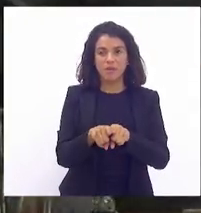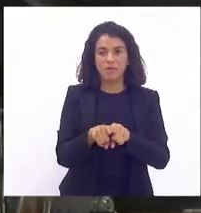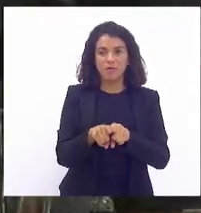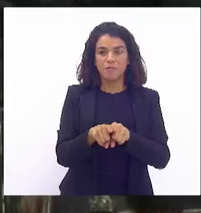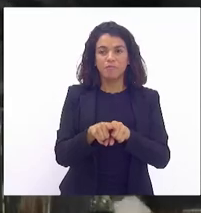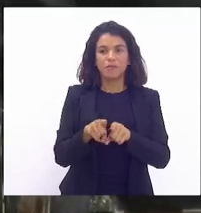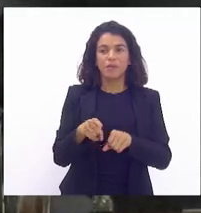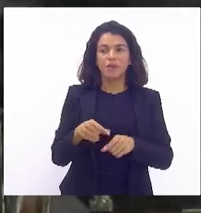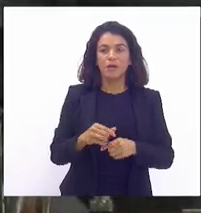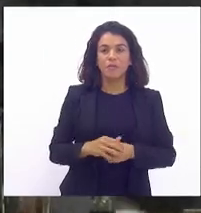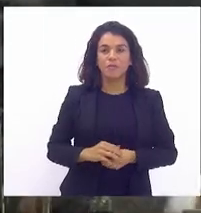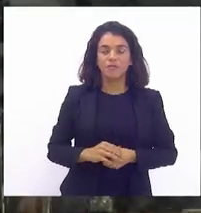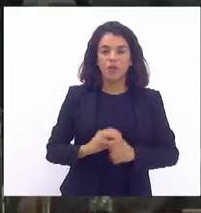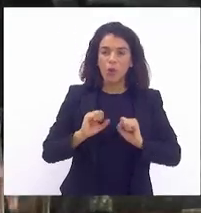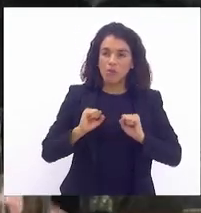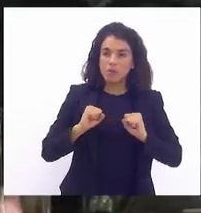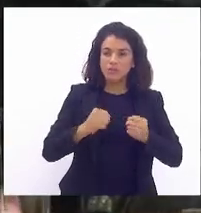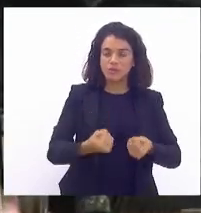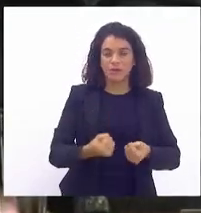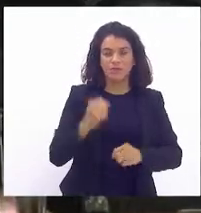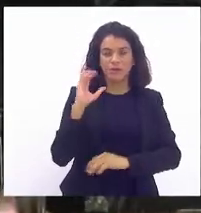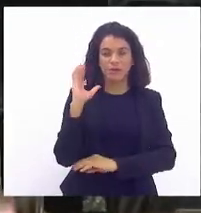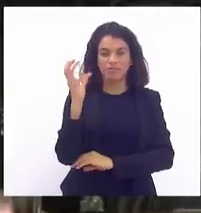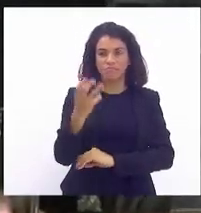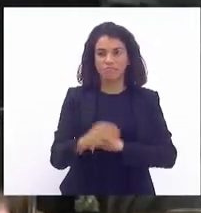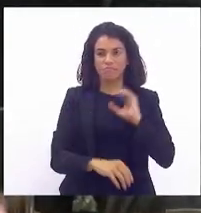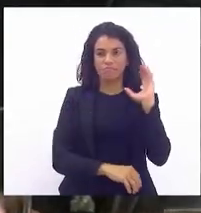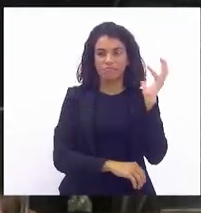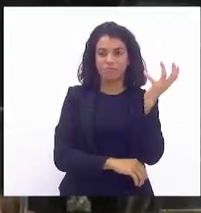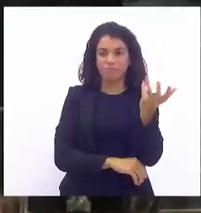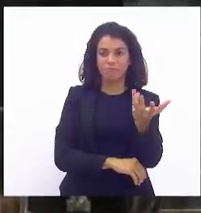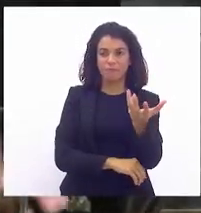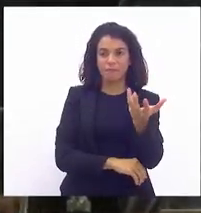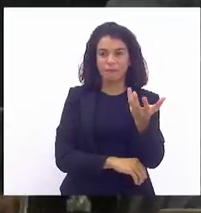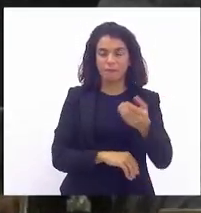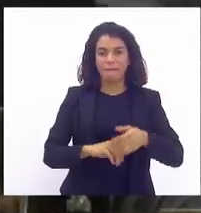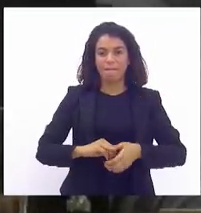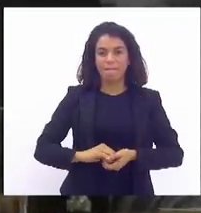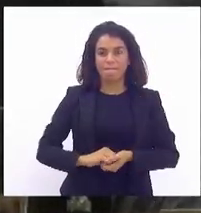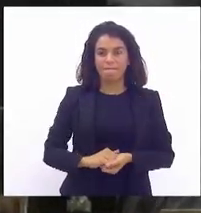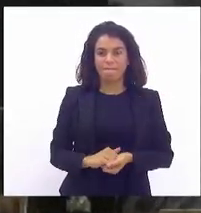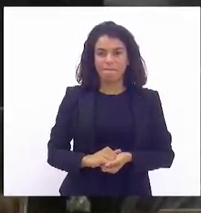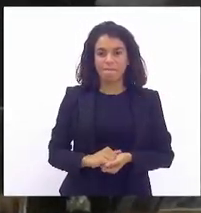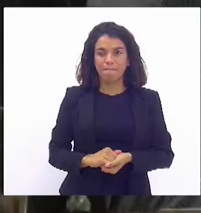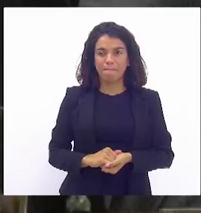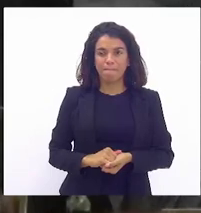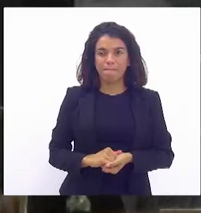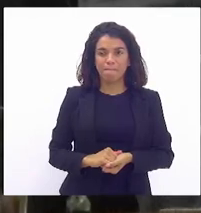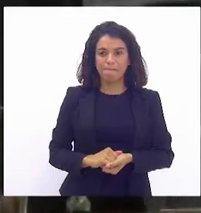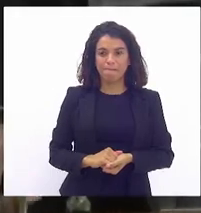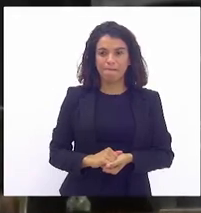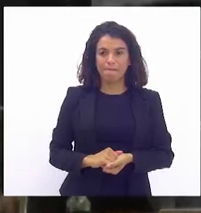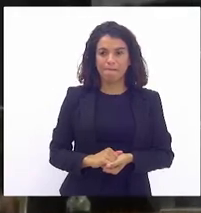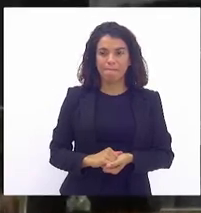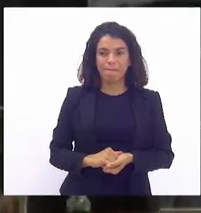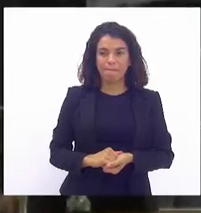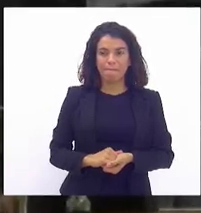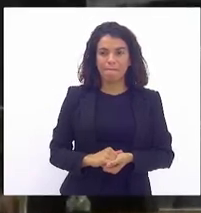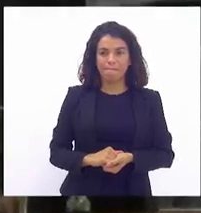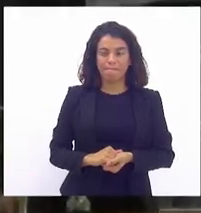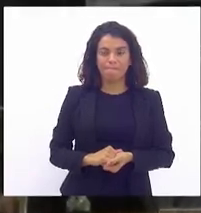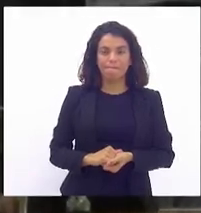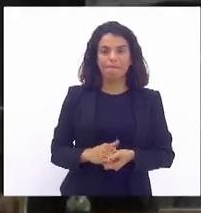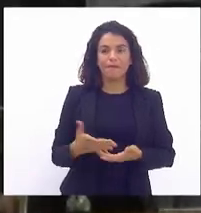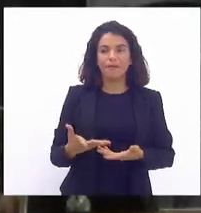Comissão de Defesa do Meio Ambiente. O que a gente quer é solução. E acho que é isso que o povo de